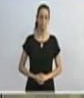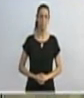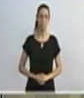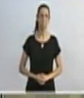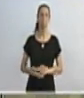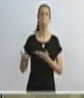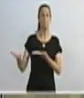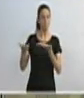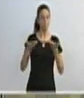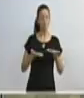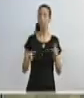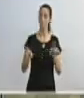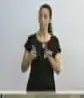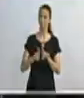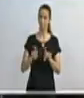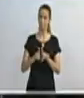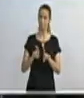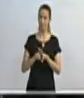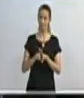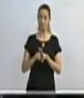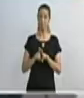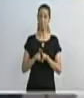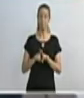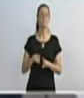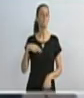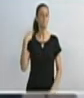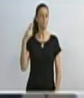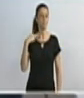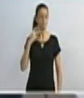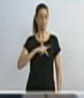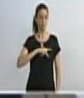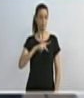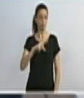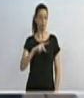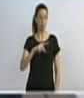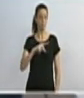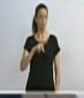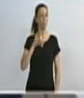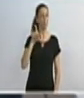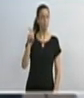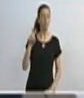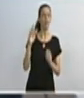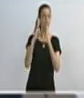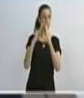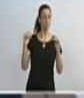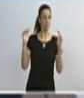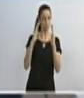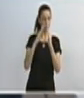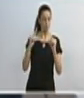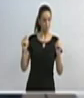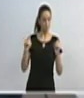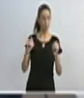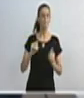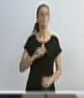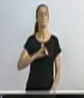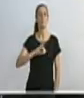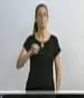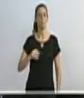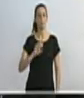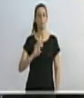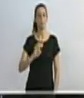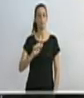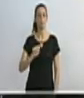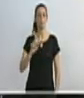Quero convidar também aqui o nobre parlamentar, presidente da Câmara de Brusque, o senhor Jean Pirola.